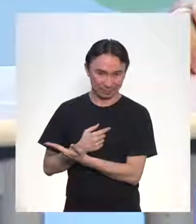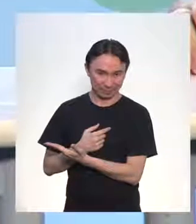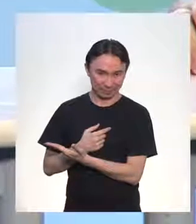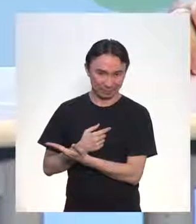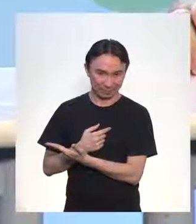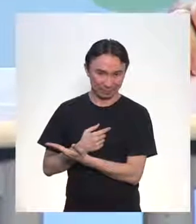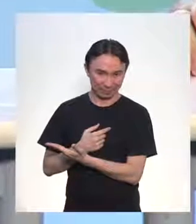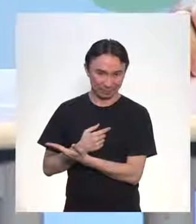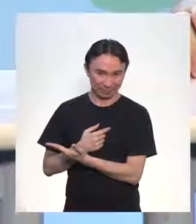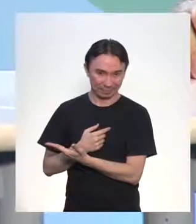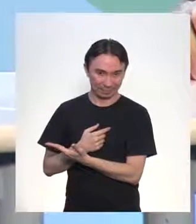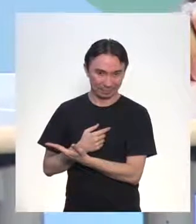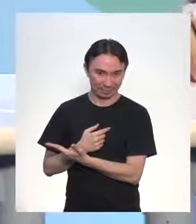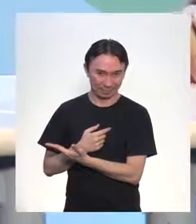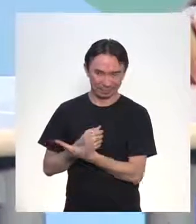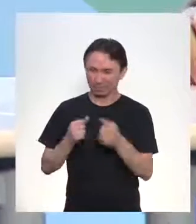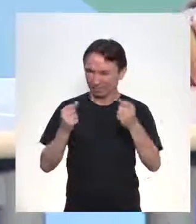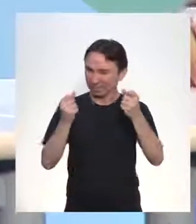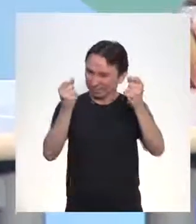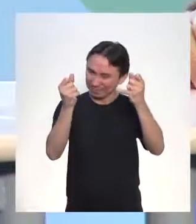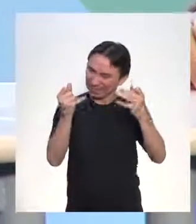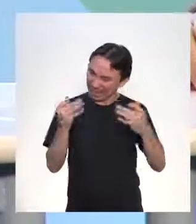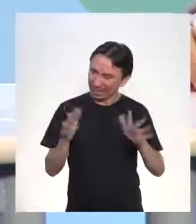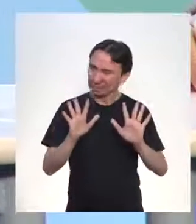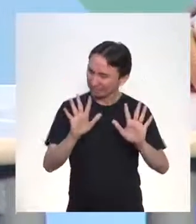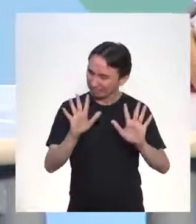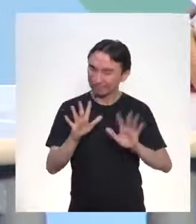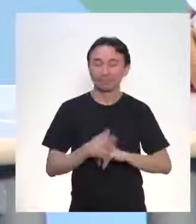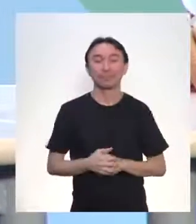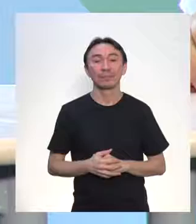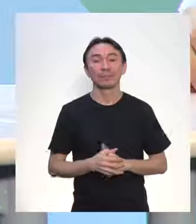de uma forma diferente, que é assim, ó.